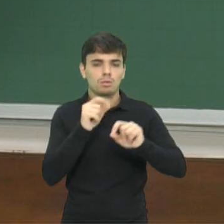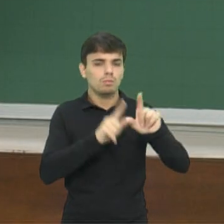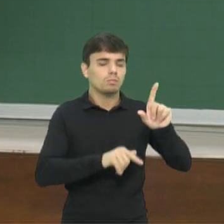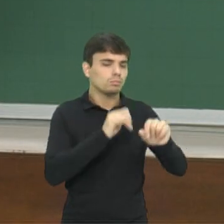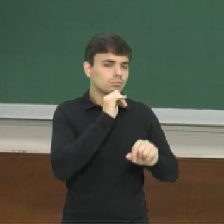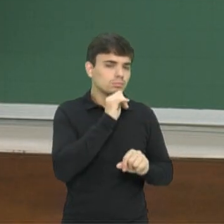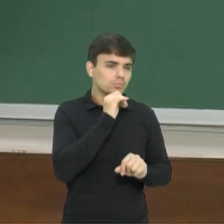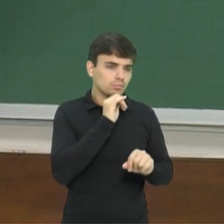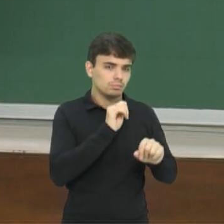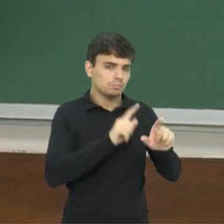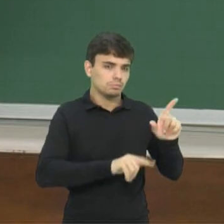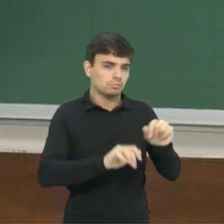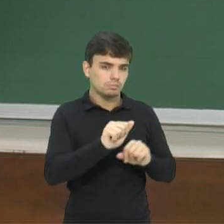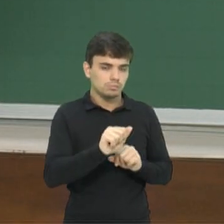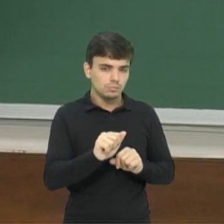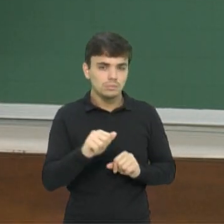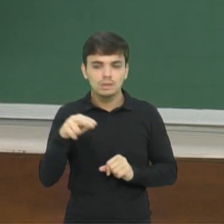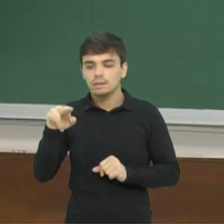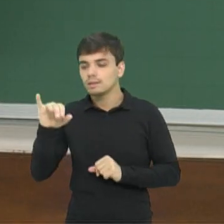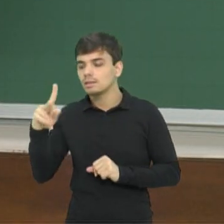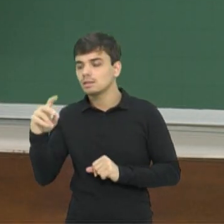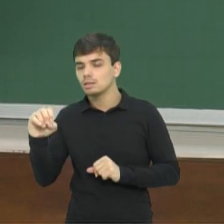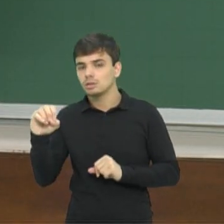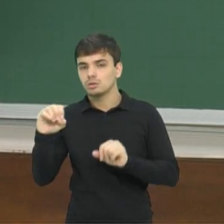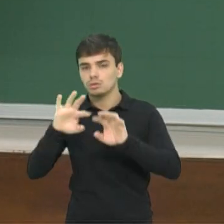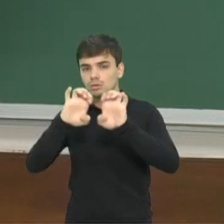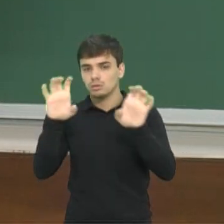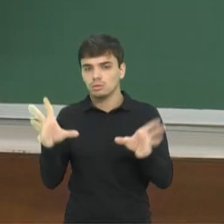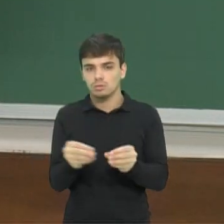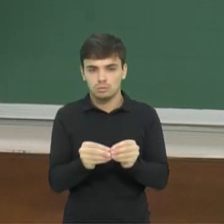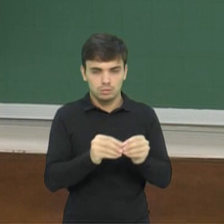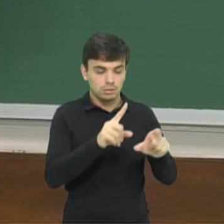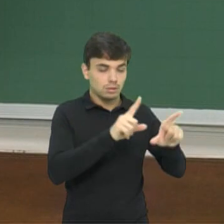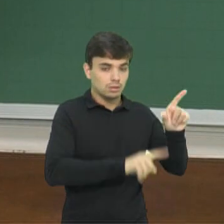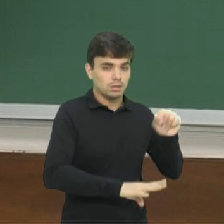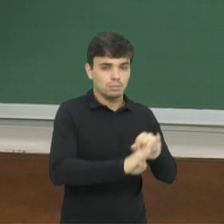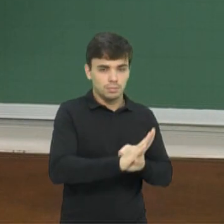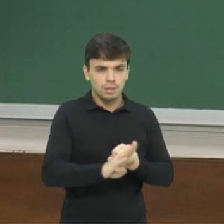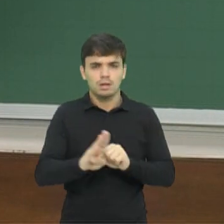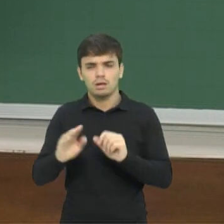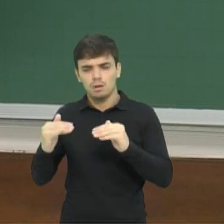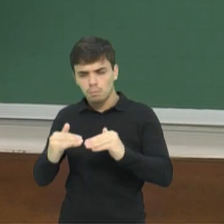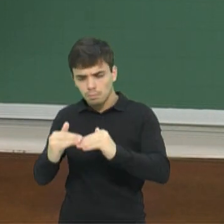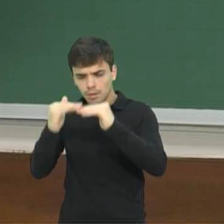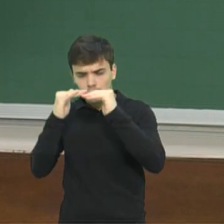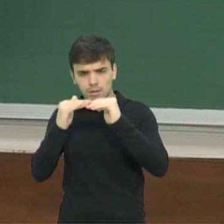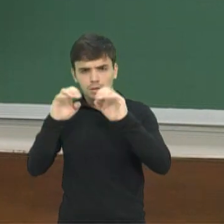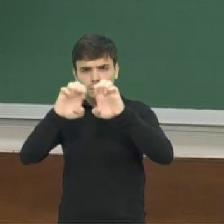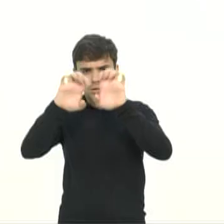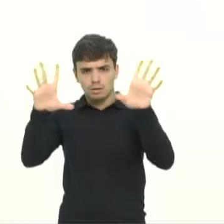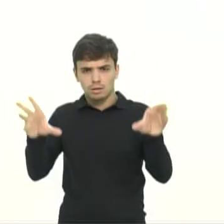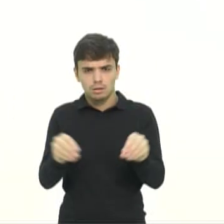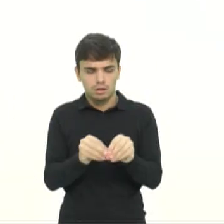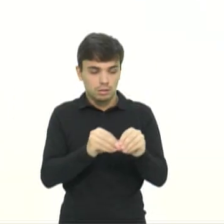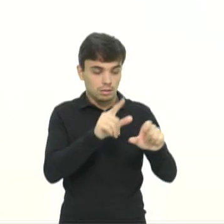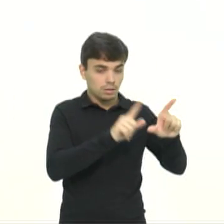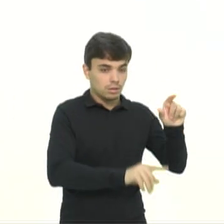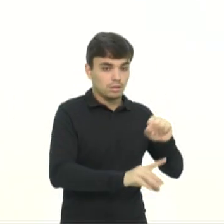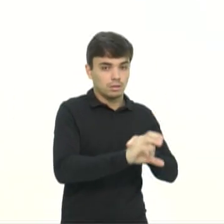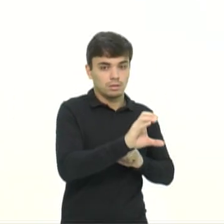de letra A, nicho ecológico, letra B, eficiência ecológica, letra C, sucessão ecológica, letra